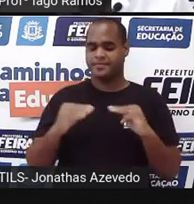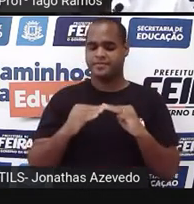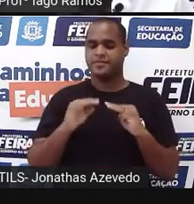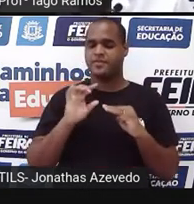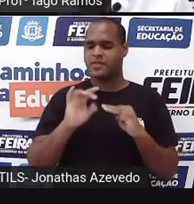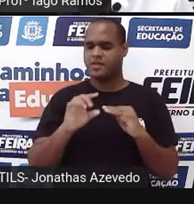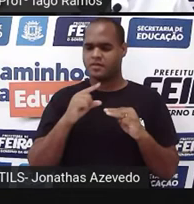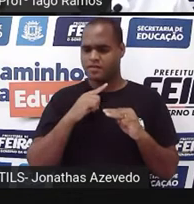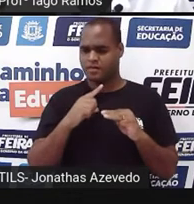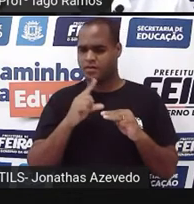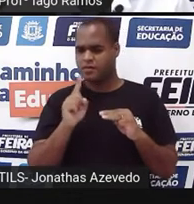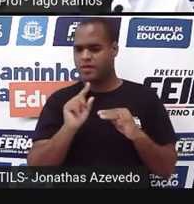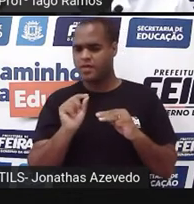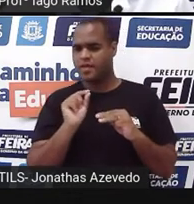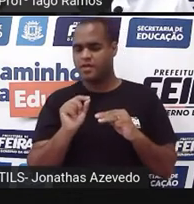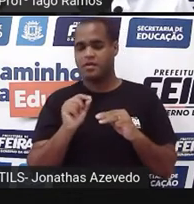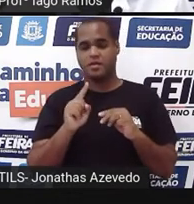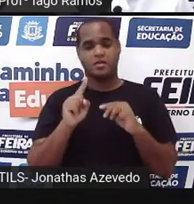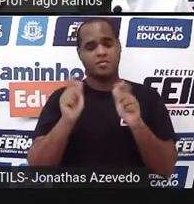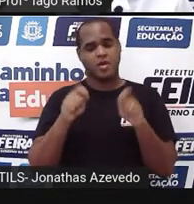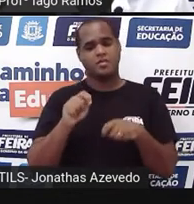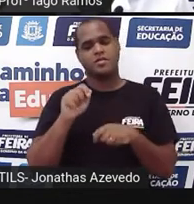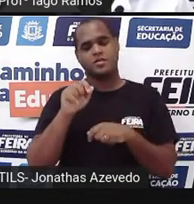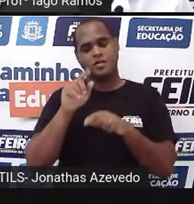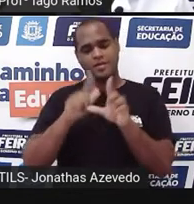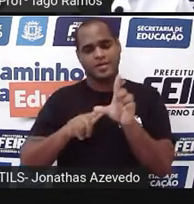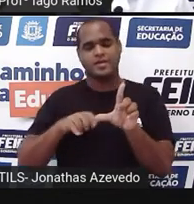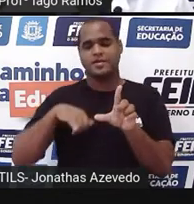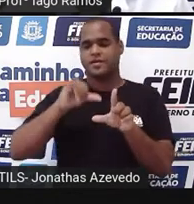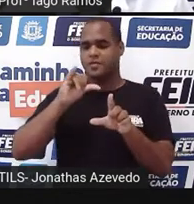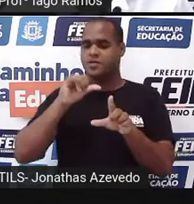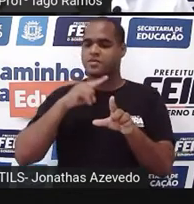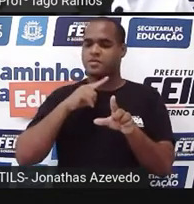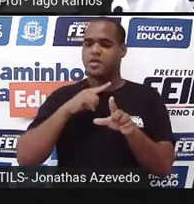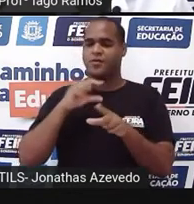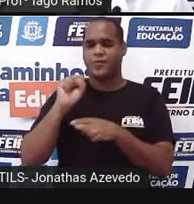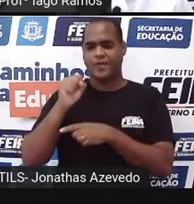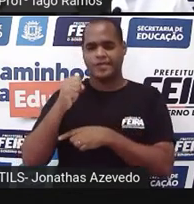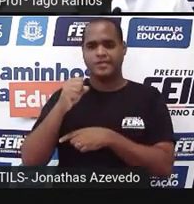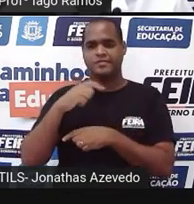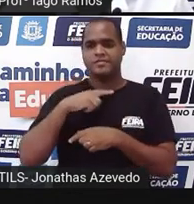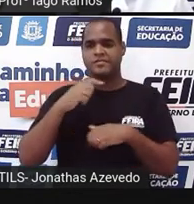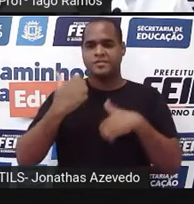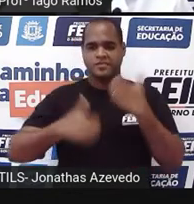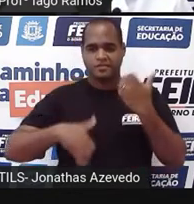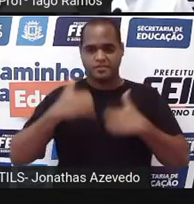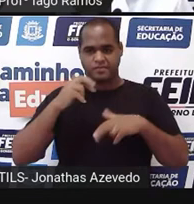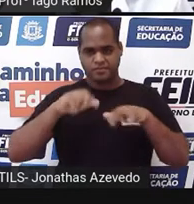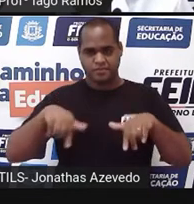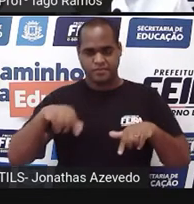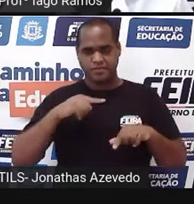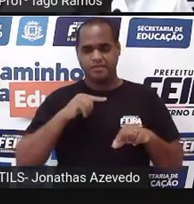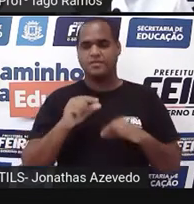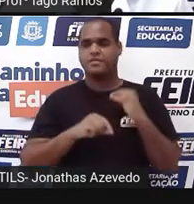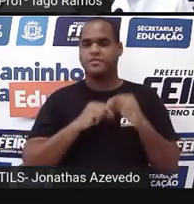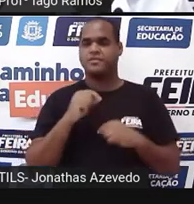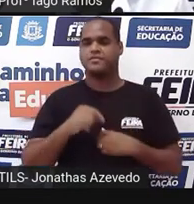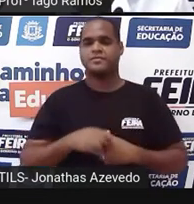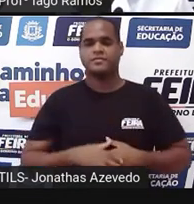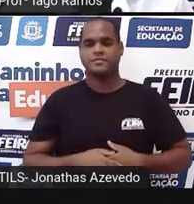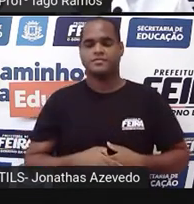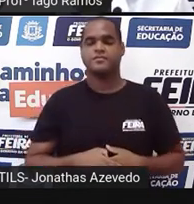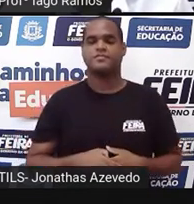nesse caso eu tô usando a letra y a quantidade Y vezes 88 vezes Y = 8y